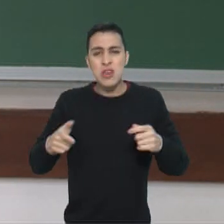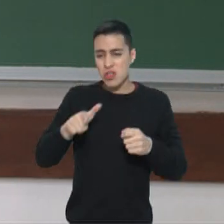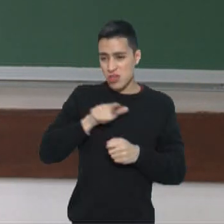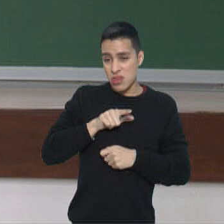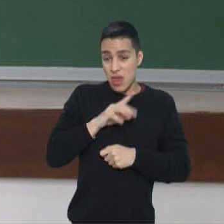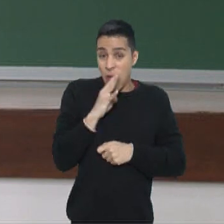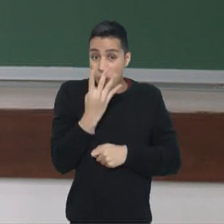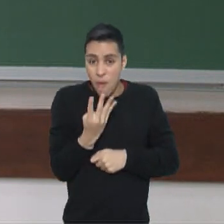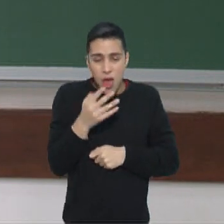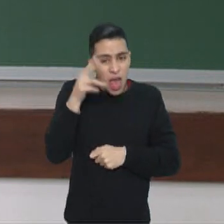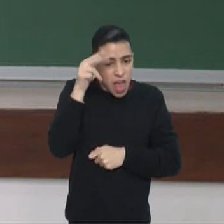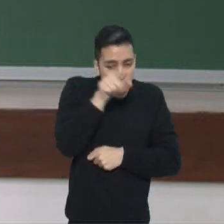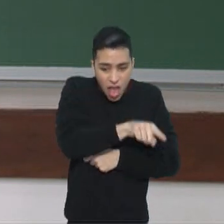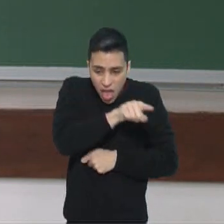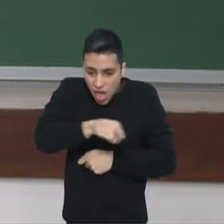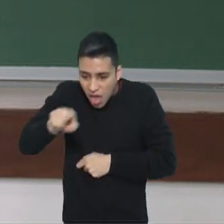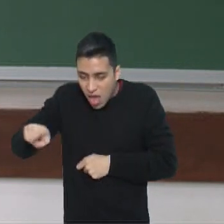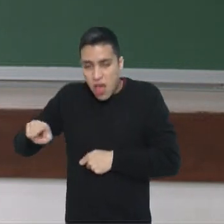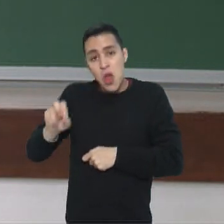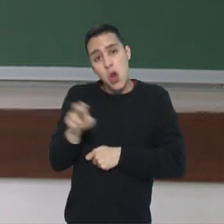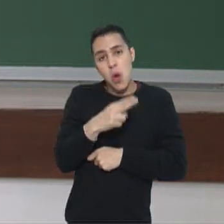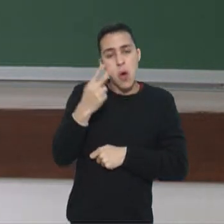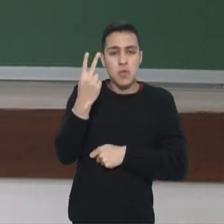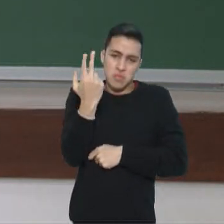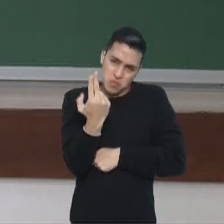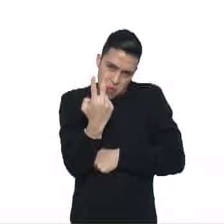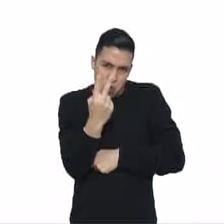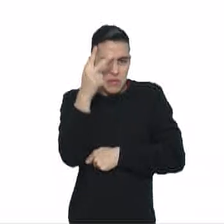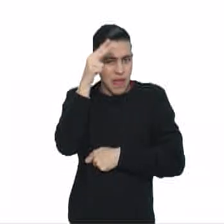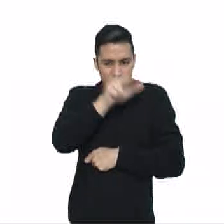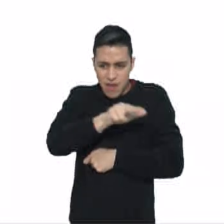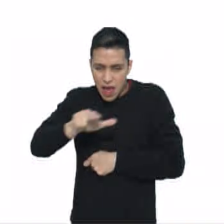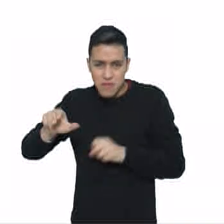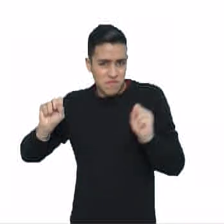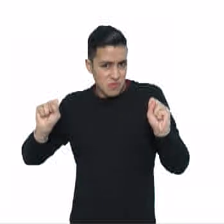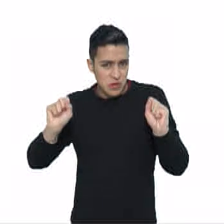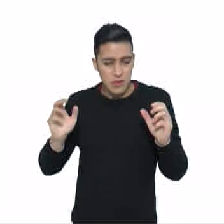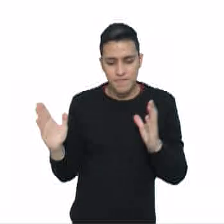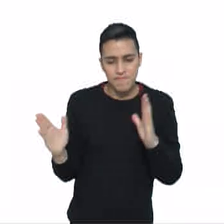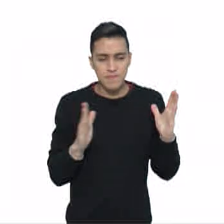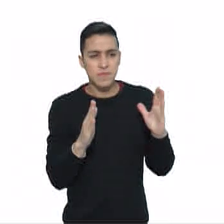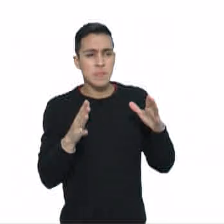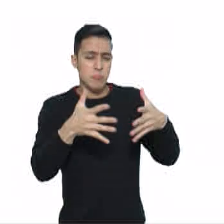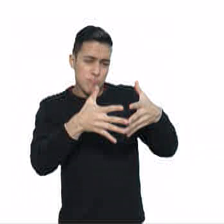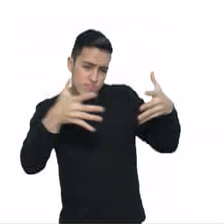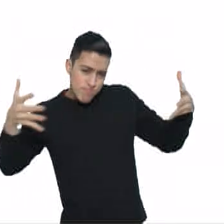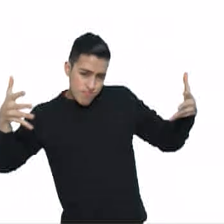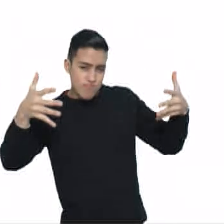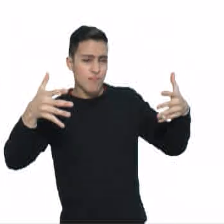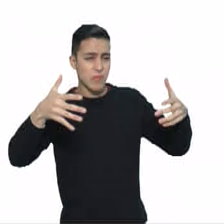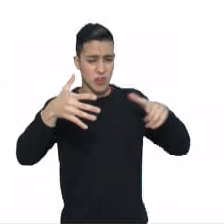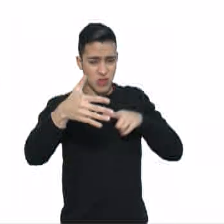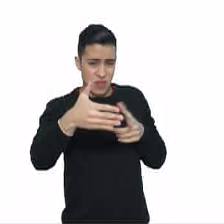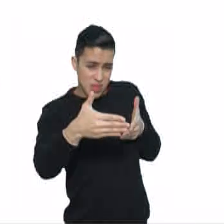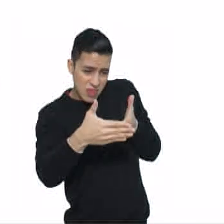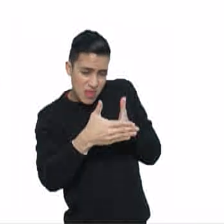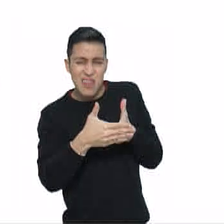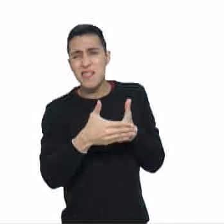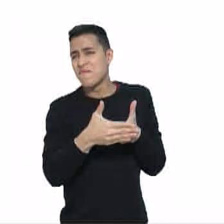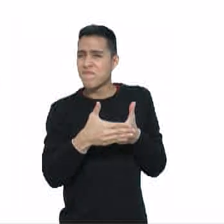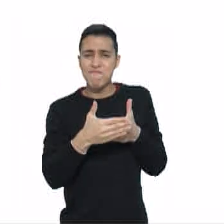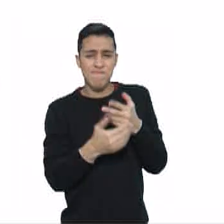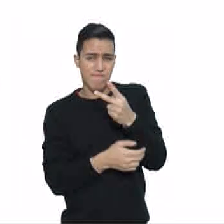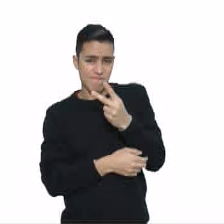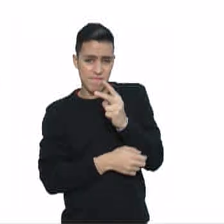4 cavalos, chamadas de quadrigas. Muito bem, os circos máximos, pessoal, era o maior do Império Romano, acomodava cerca